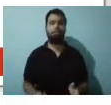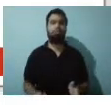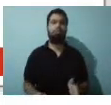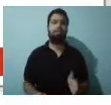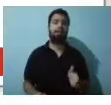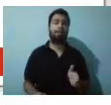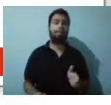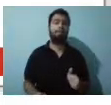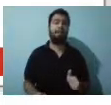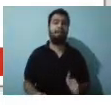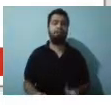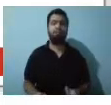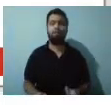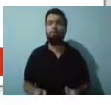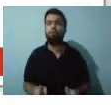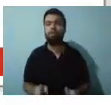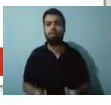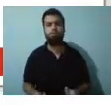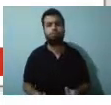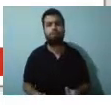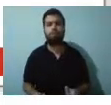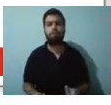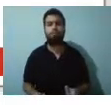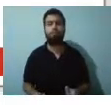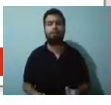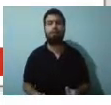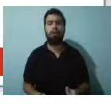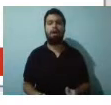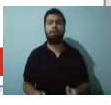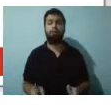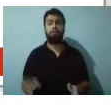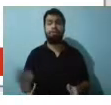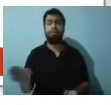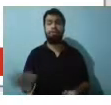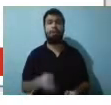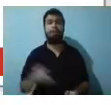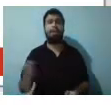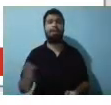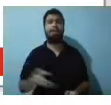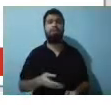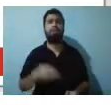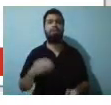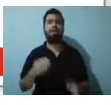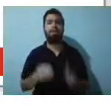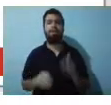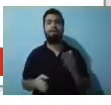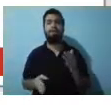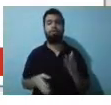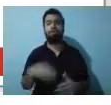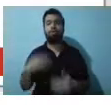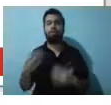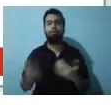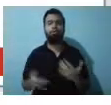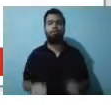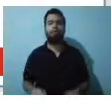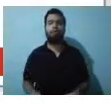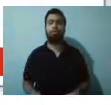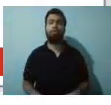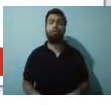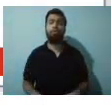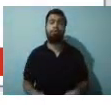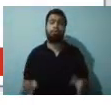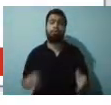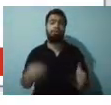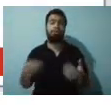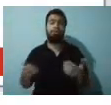aquela disputa entre capitalismo e comunismo, bem dizer, porque inclusive a América Latina estava voltando aos regimes